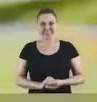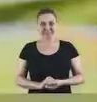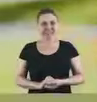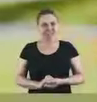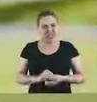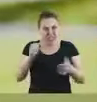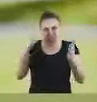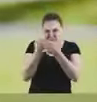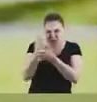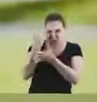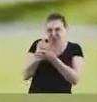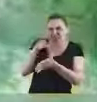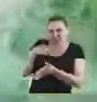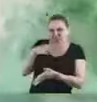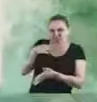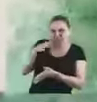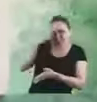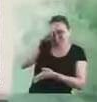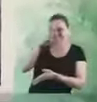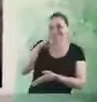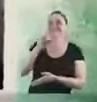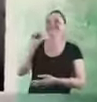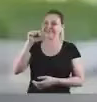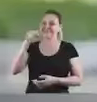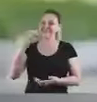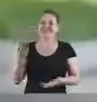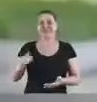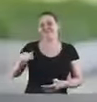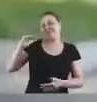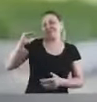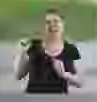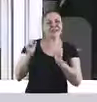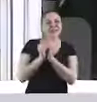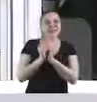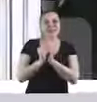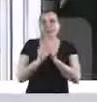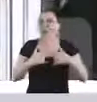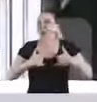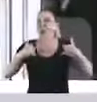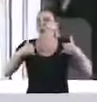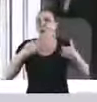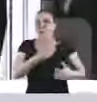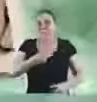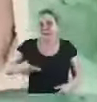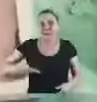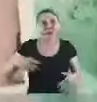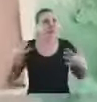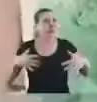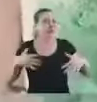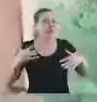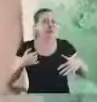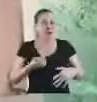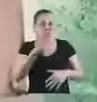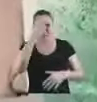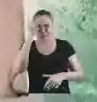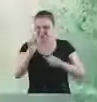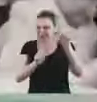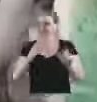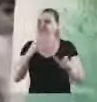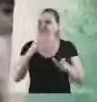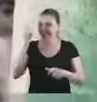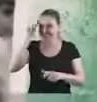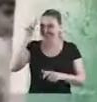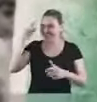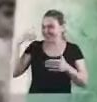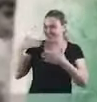Me perguntaram, vocês conhecem Jair? Eu falei, conheço, é criado o nosso lar. Para nós é uma grande honra, né, de ter um presidente da República. Pouca gente conhece a história